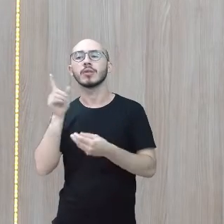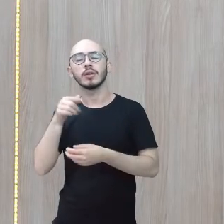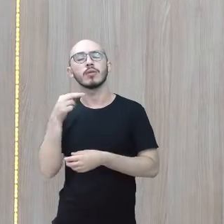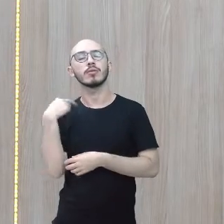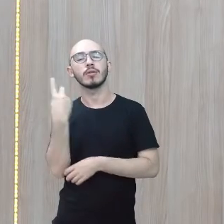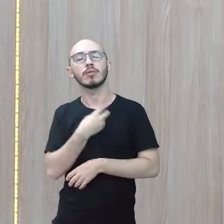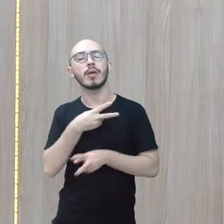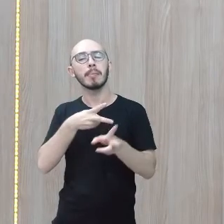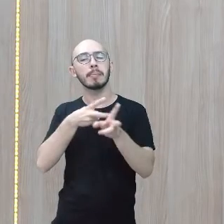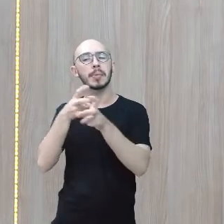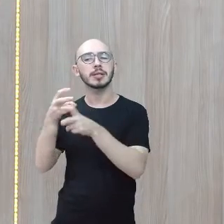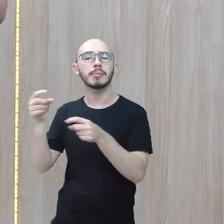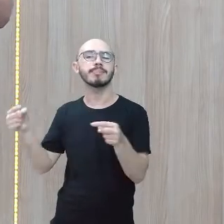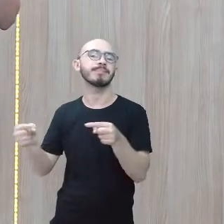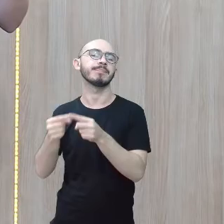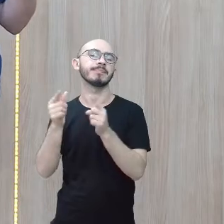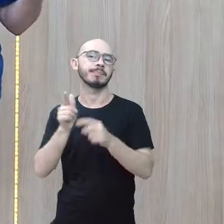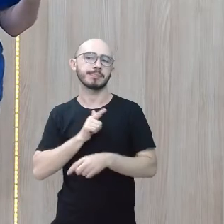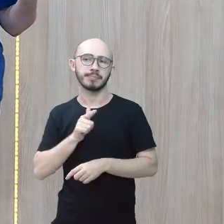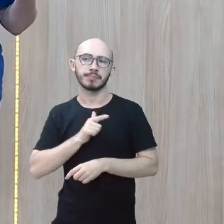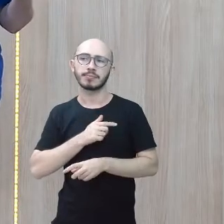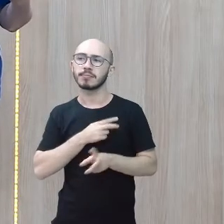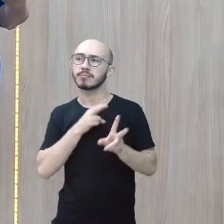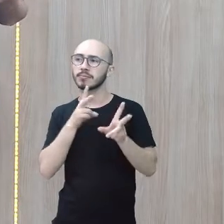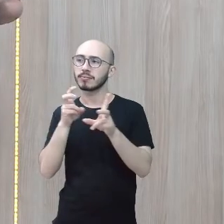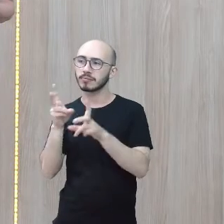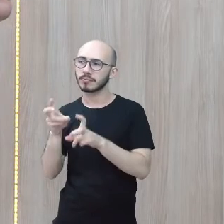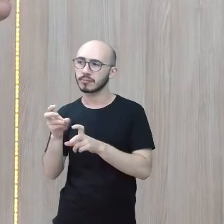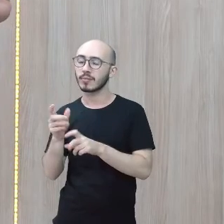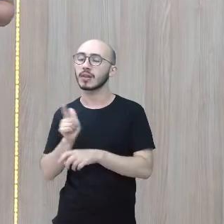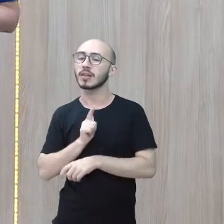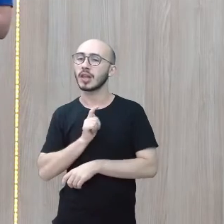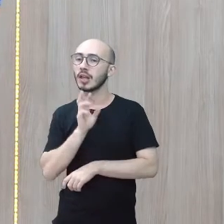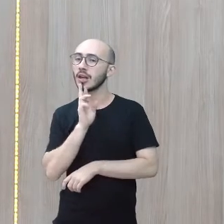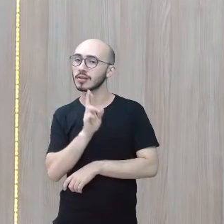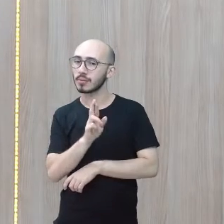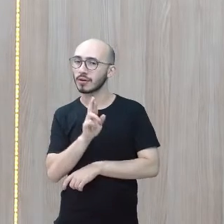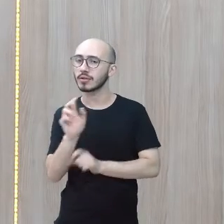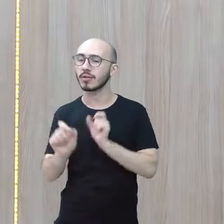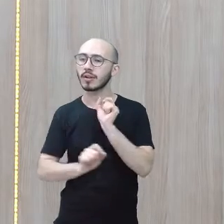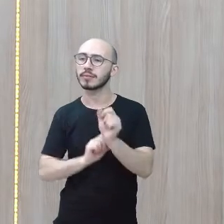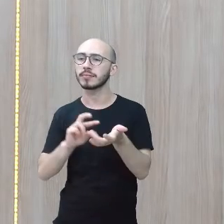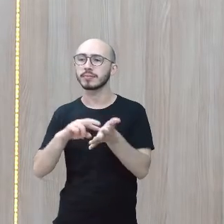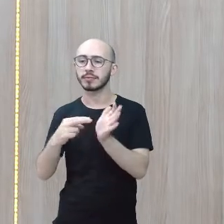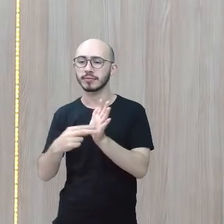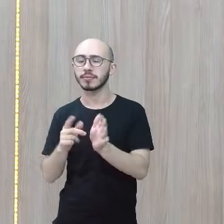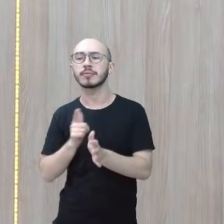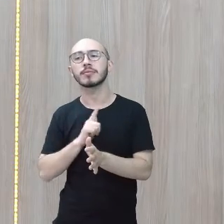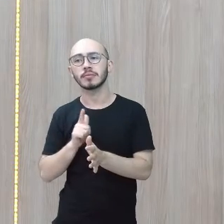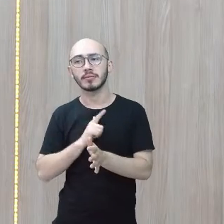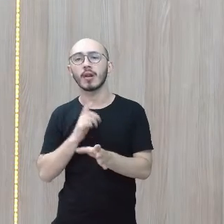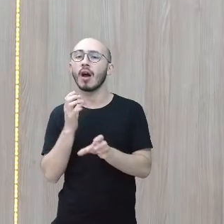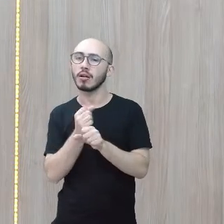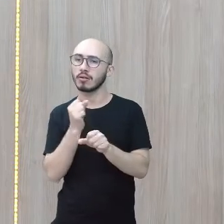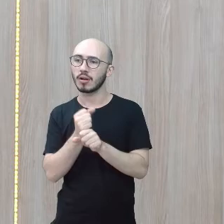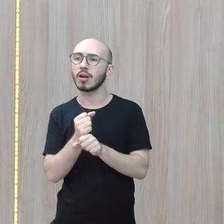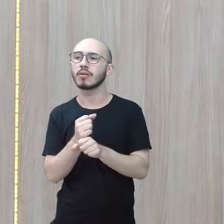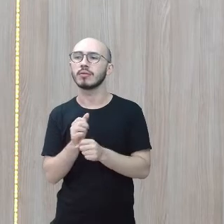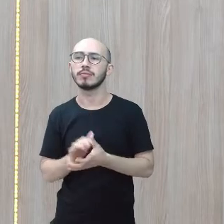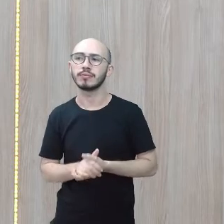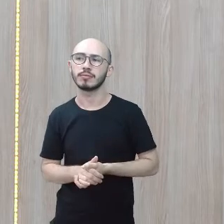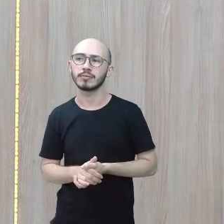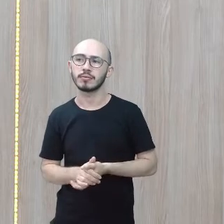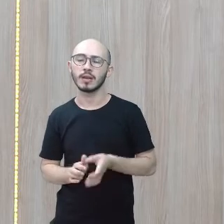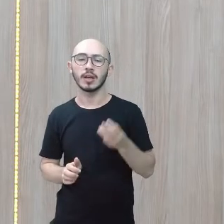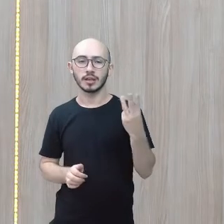perceber esse tipo de relação. Quando eu estou olhando para a minha resposta, significa que a gente fez esse cálculo inicialmente aqui.